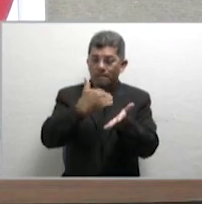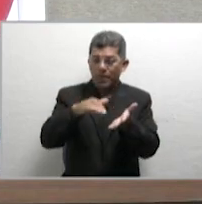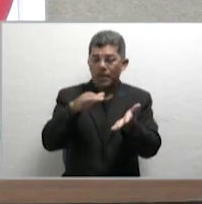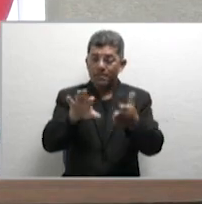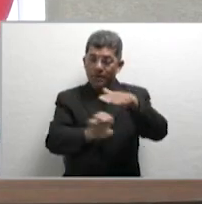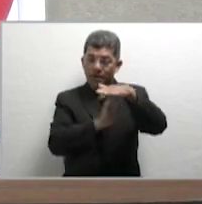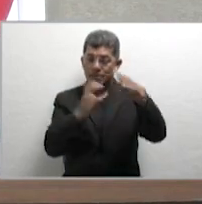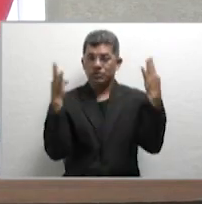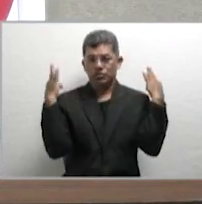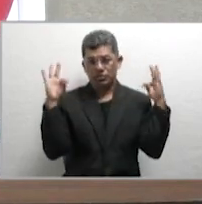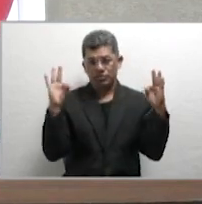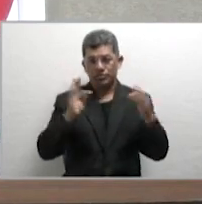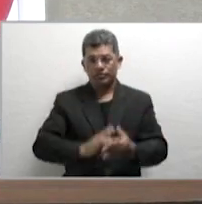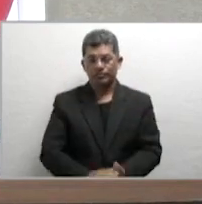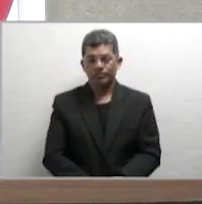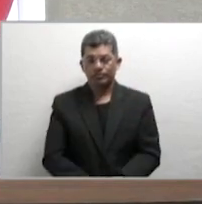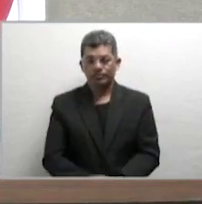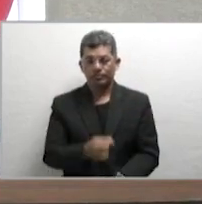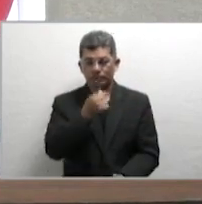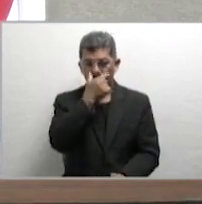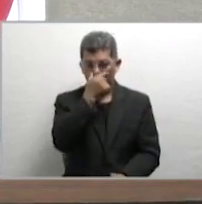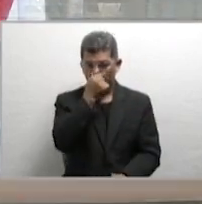possa...